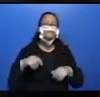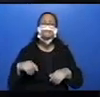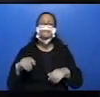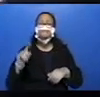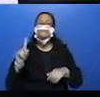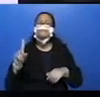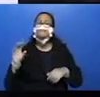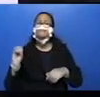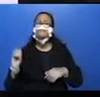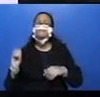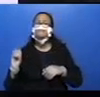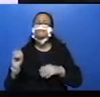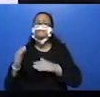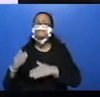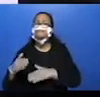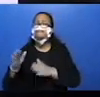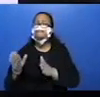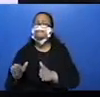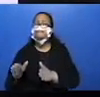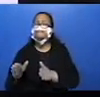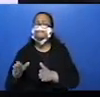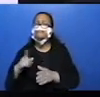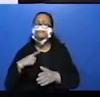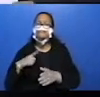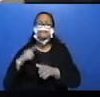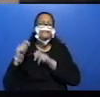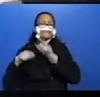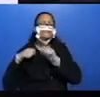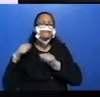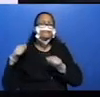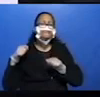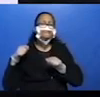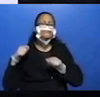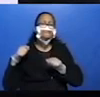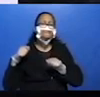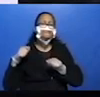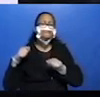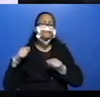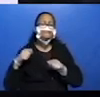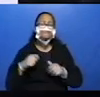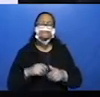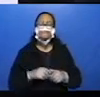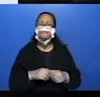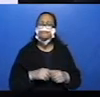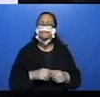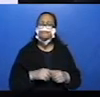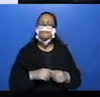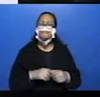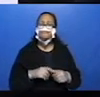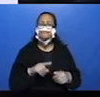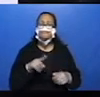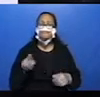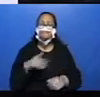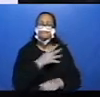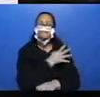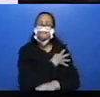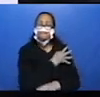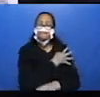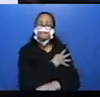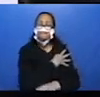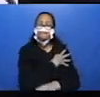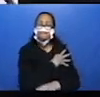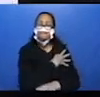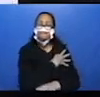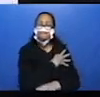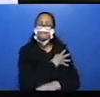10... montamos a primeira para vocês, ó. Nem precisava, né? Porque os meus meninos de quarto ano, meus